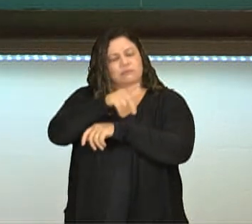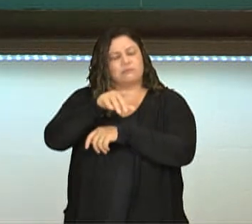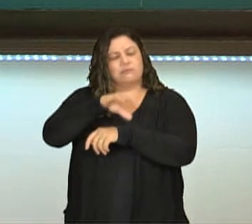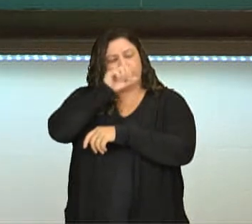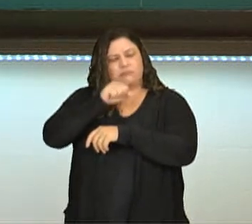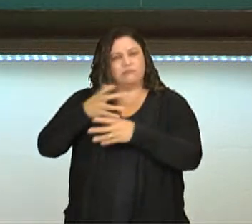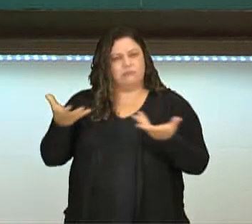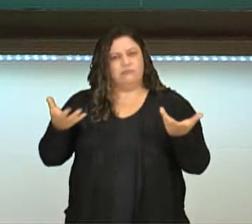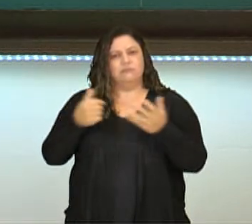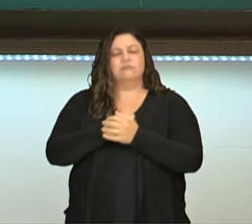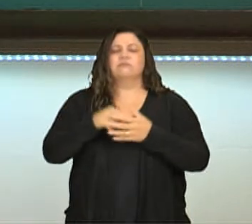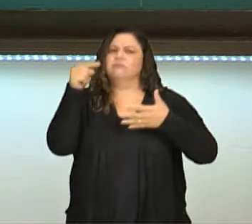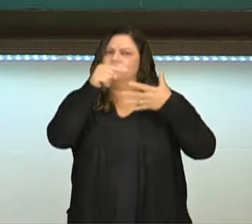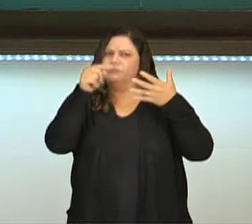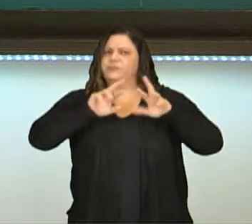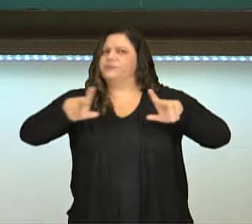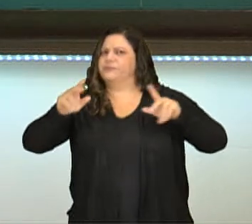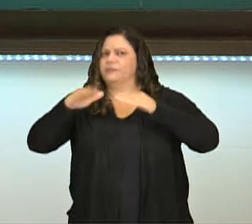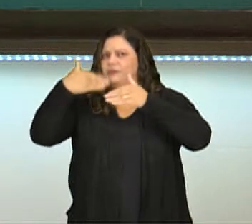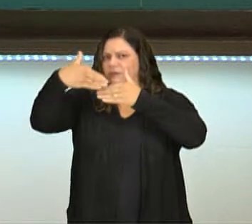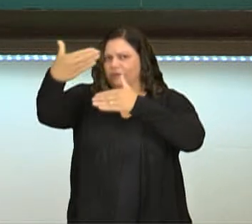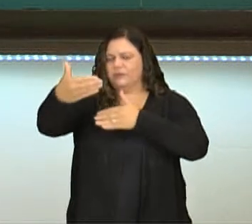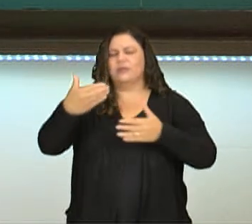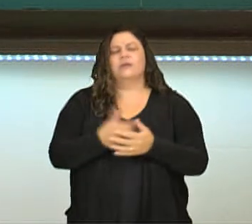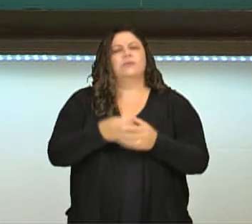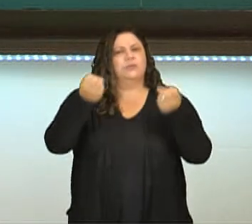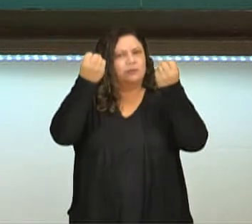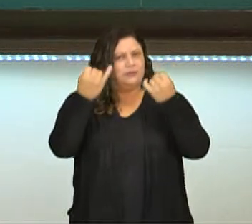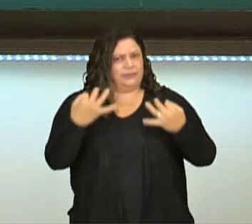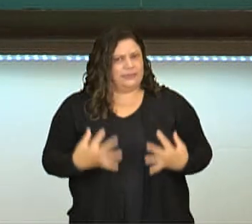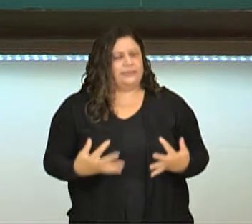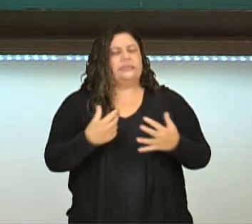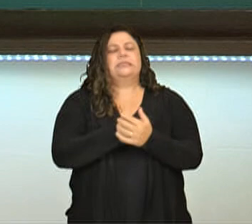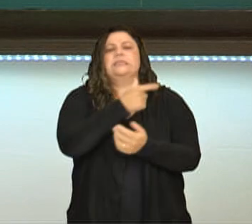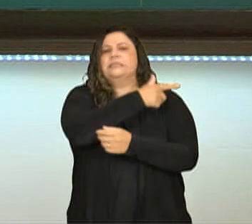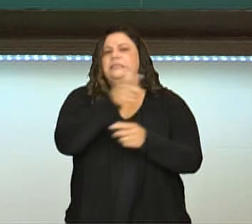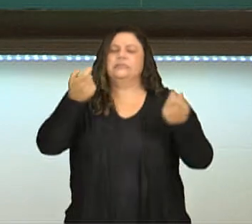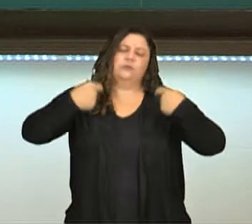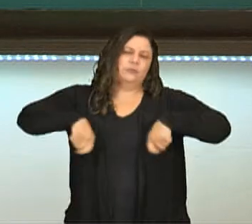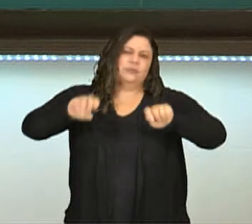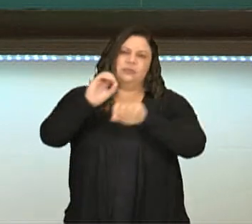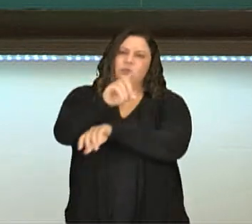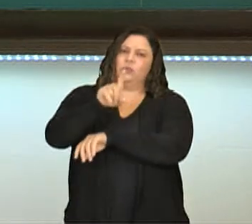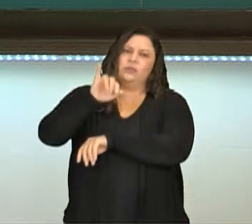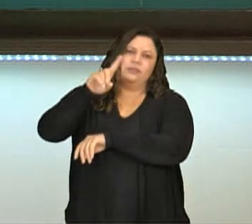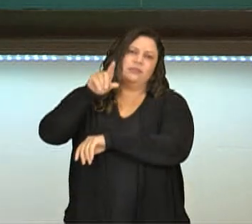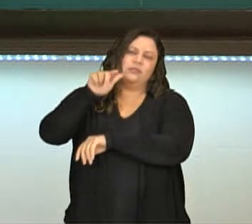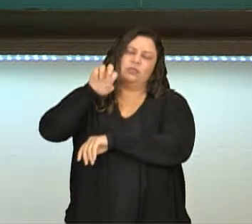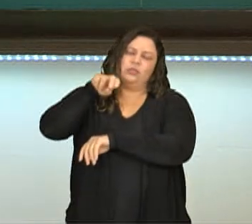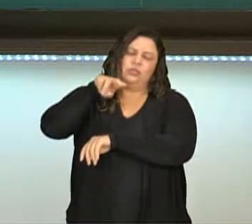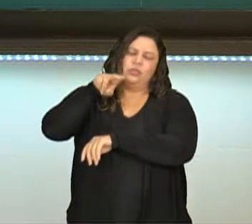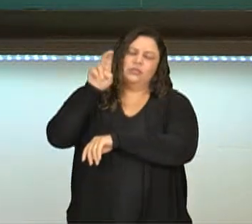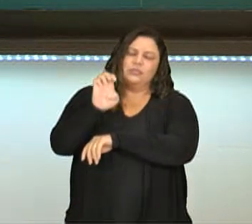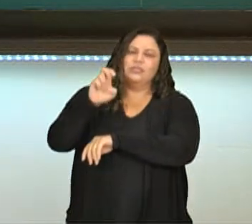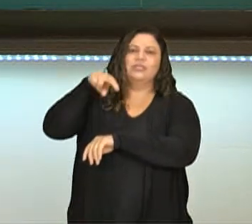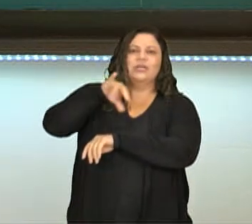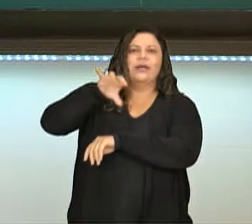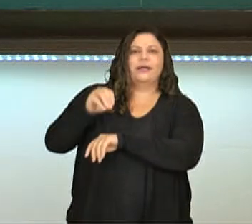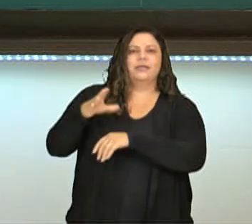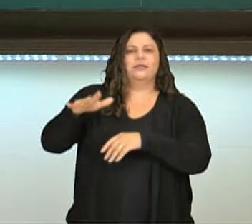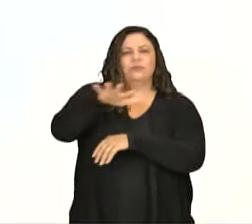casos especiais, a gente vai ver isso mais para frente, que eles respiram sem a necessidade de ter oxigênio no ambiente. Muito bem.